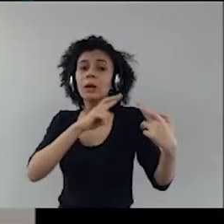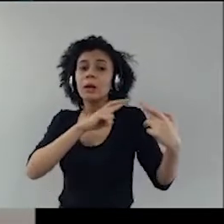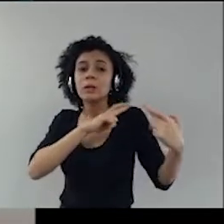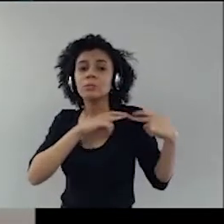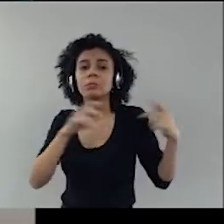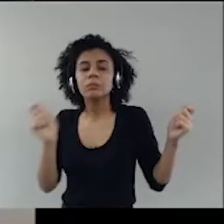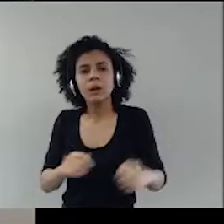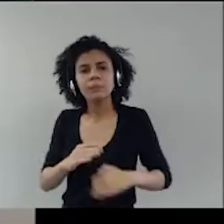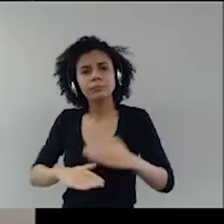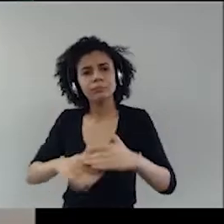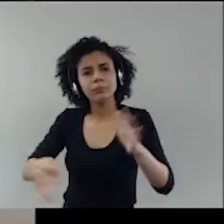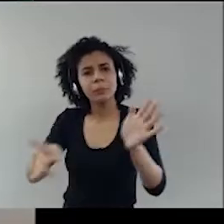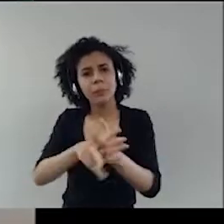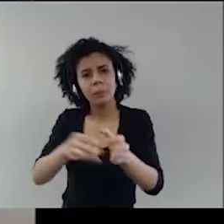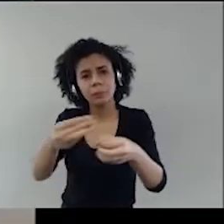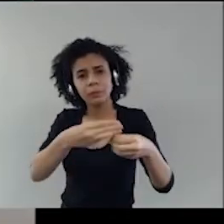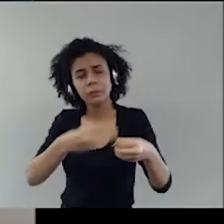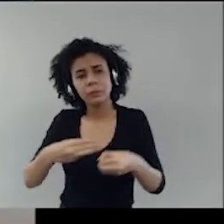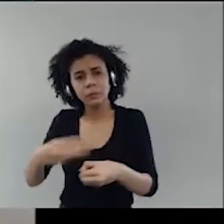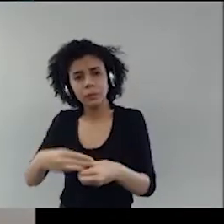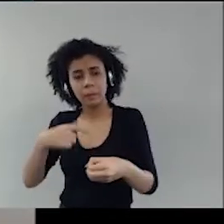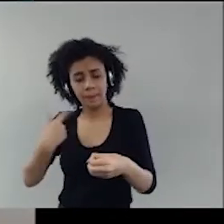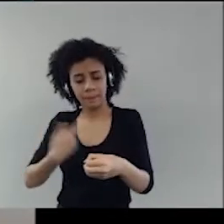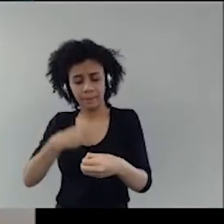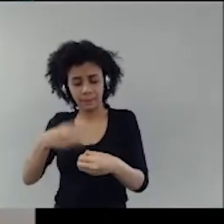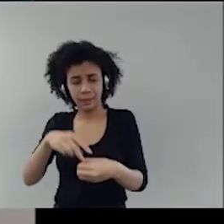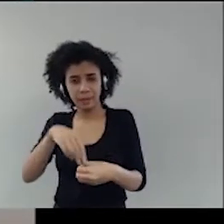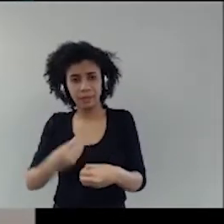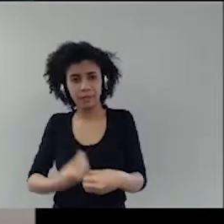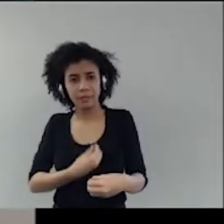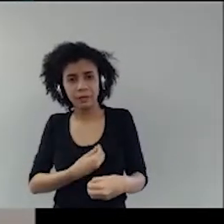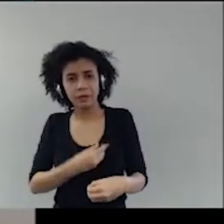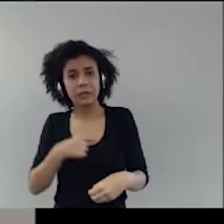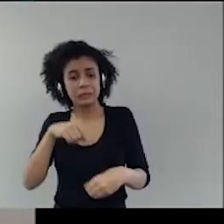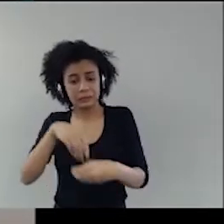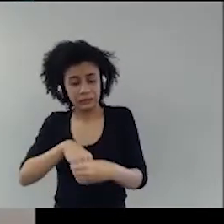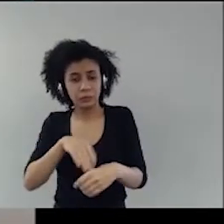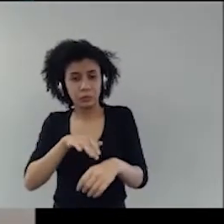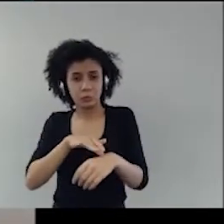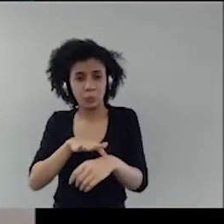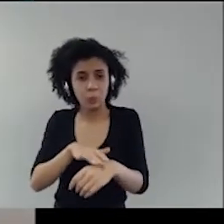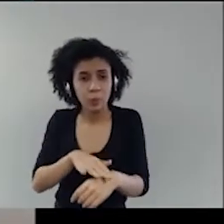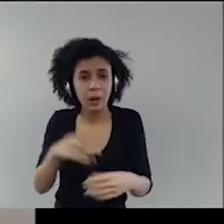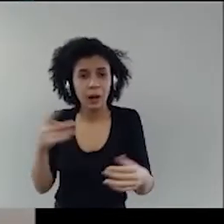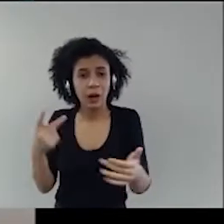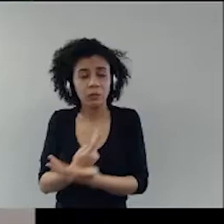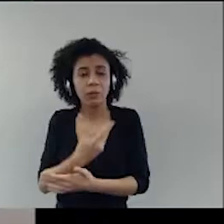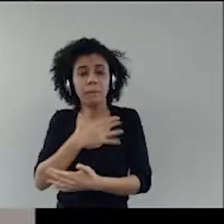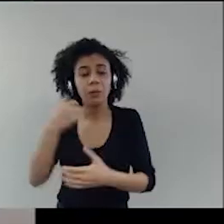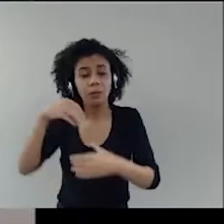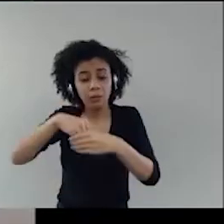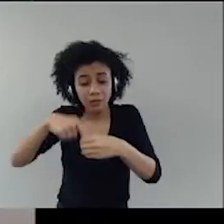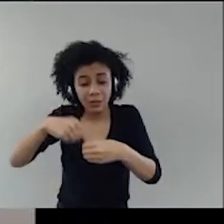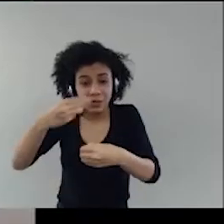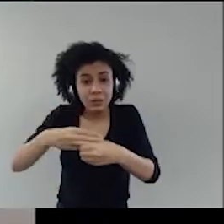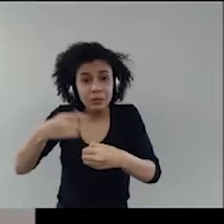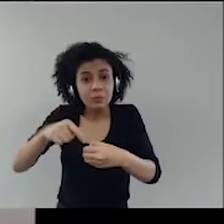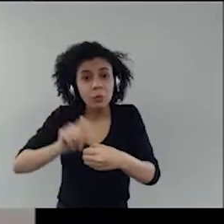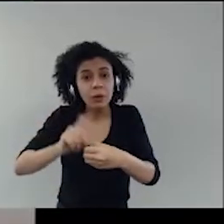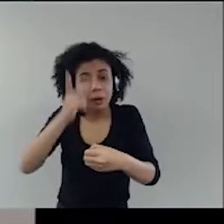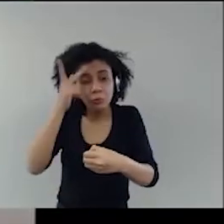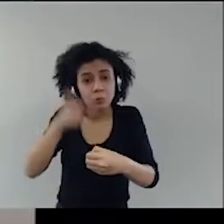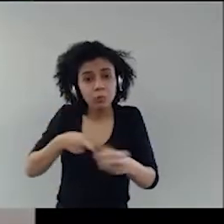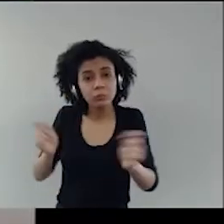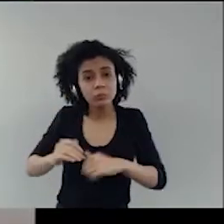interesse local. É no município que a gente vive, é no município que a gente fica doente, é no município que a gente morre. E,